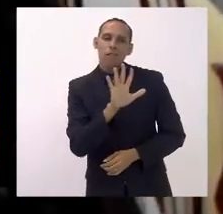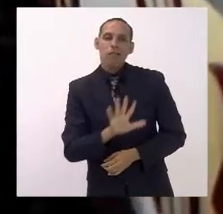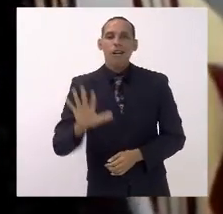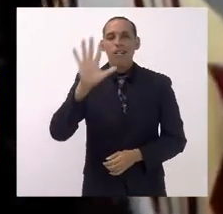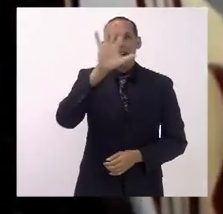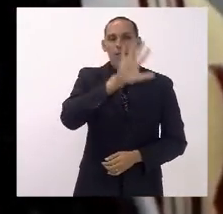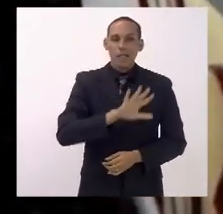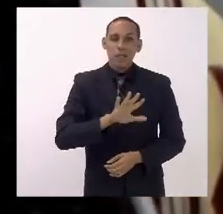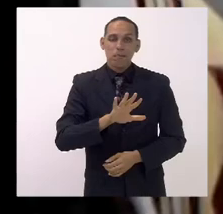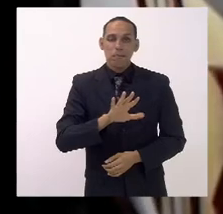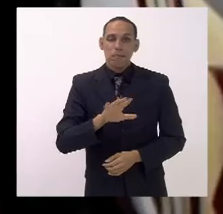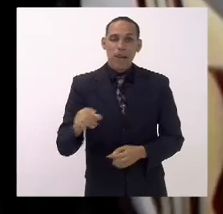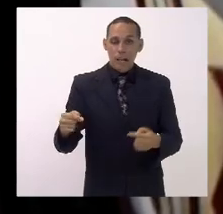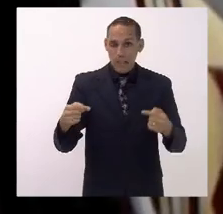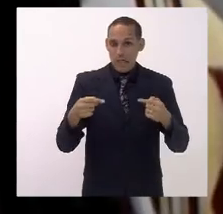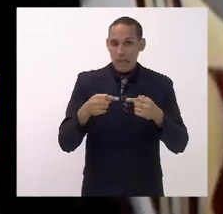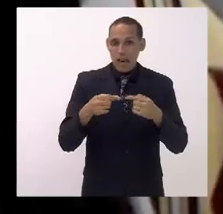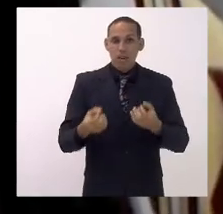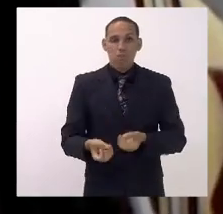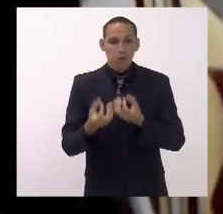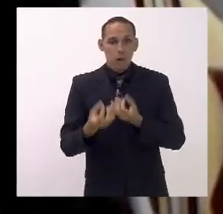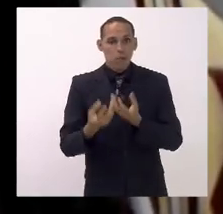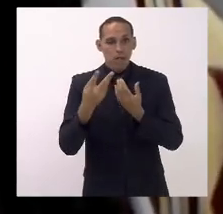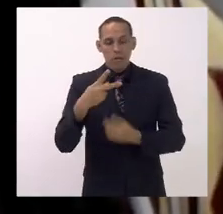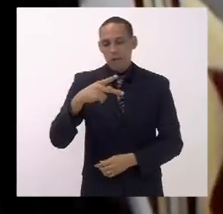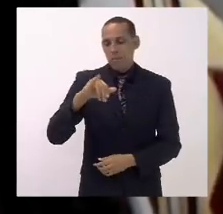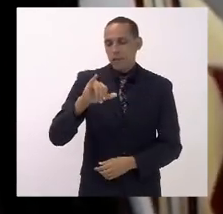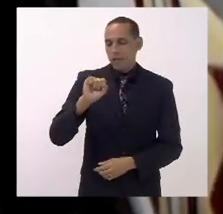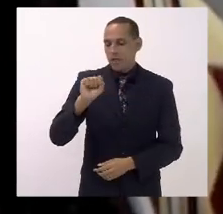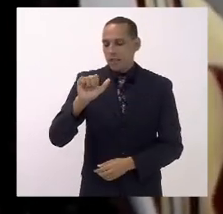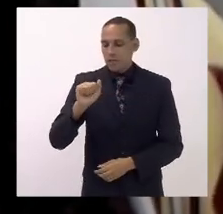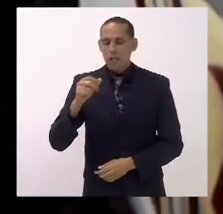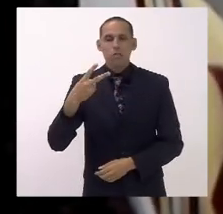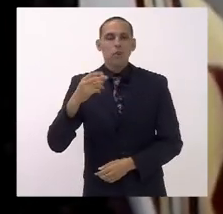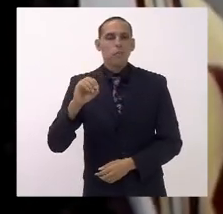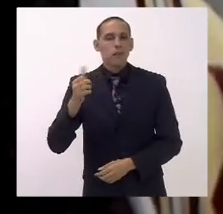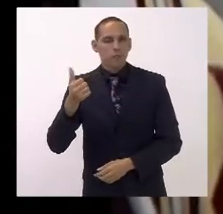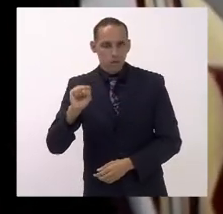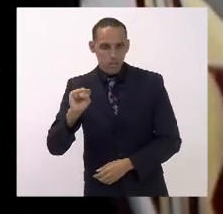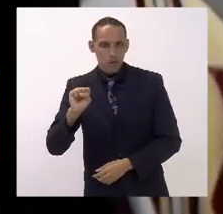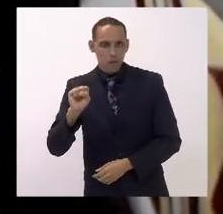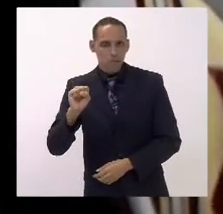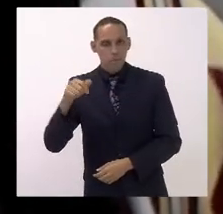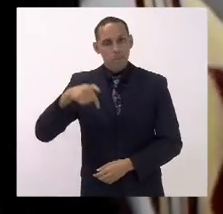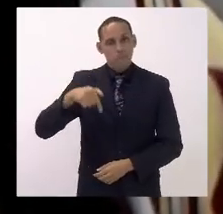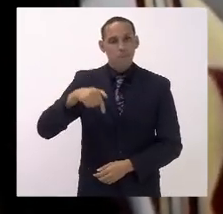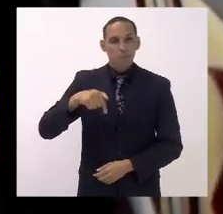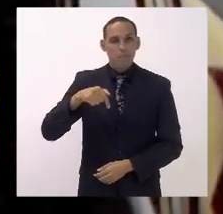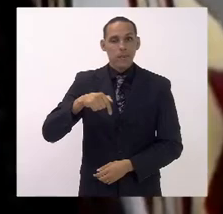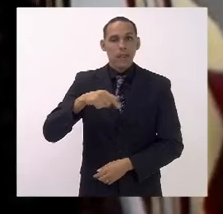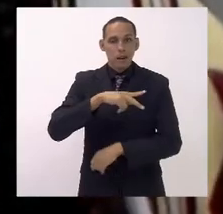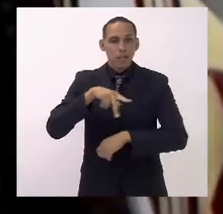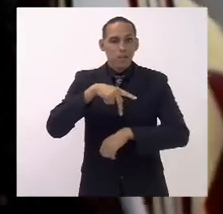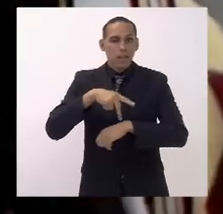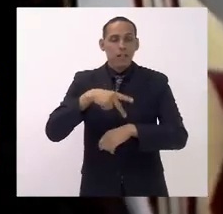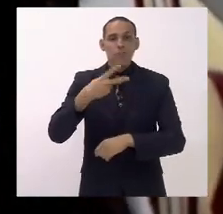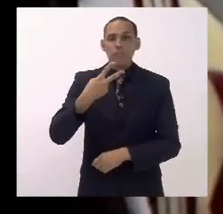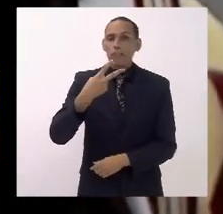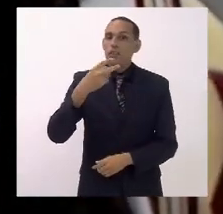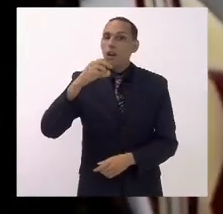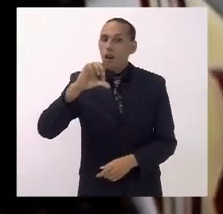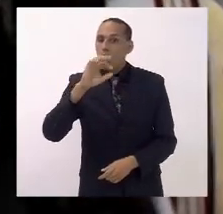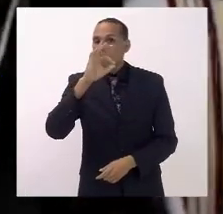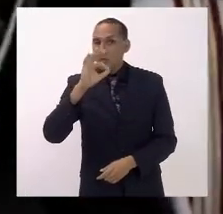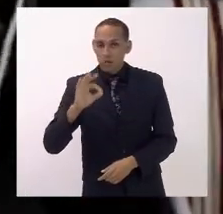E de acordo com os dados do PISA 2018, aqui do nosso país, 29%